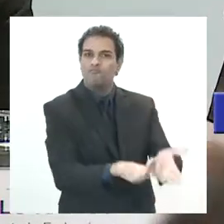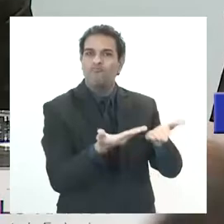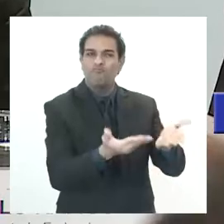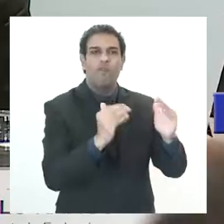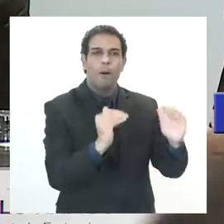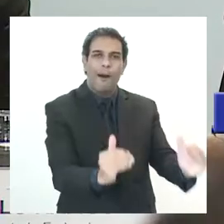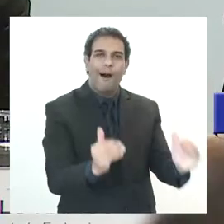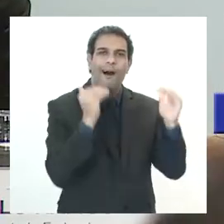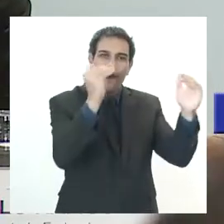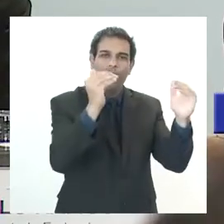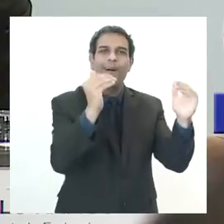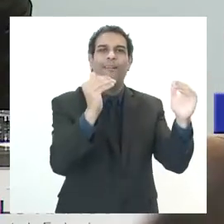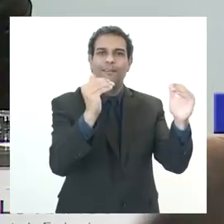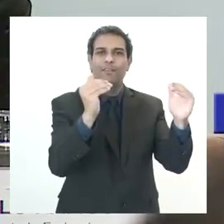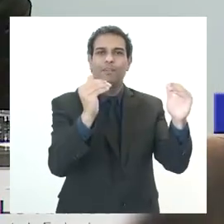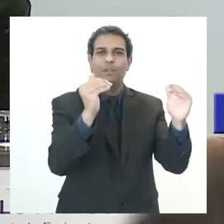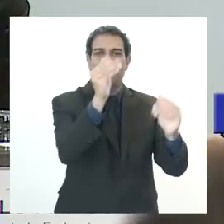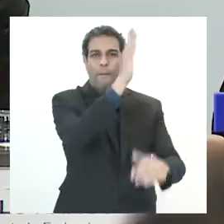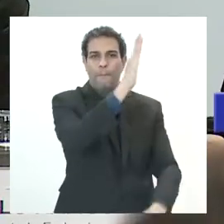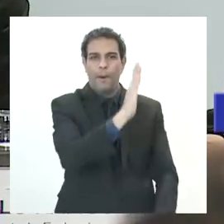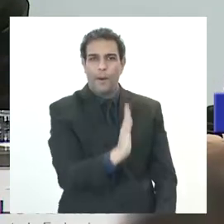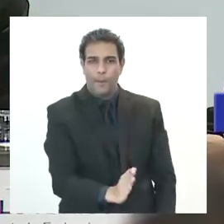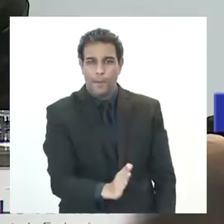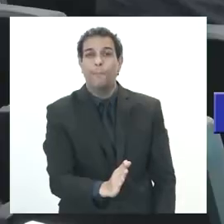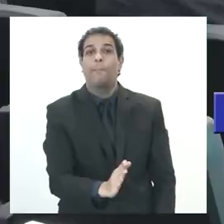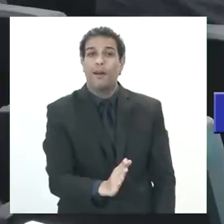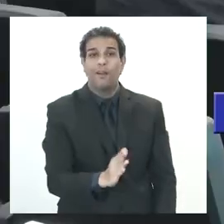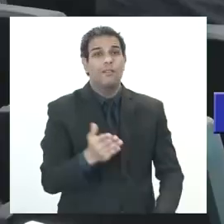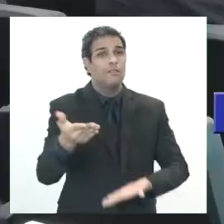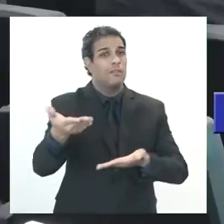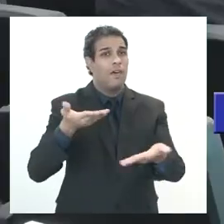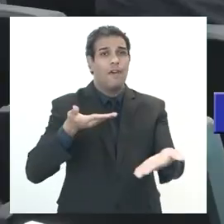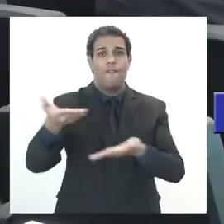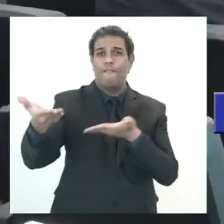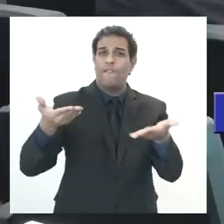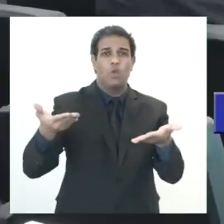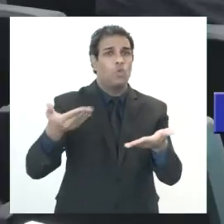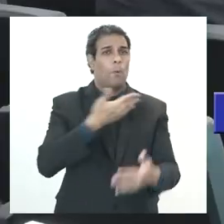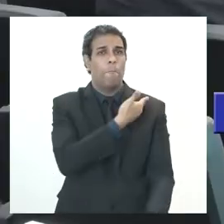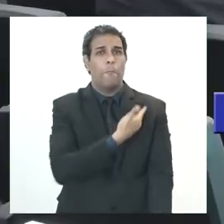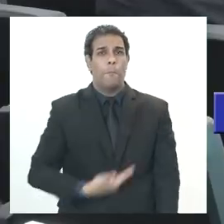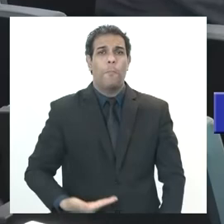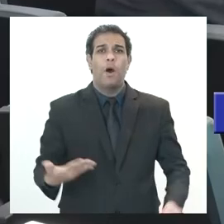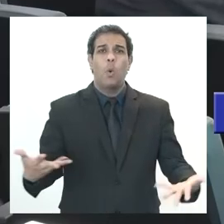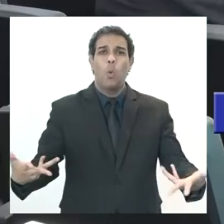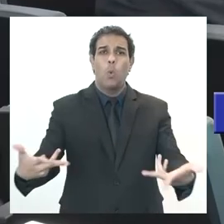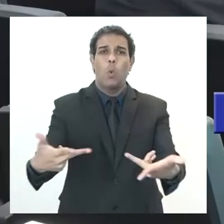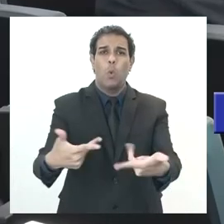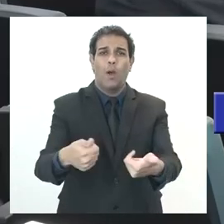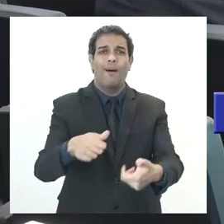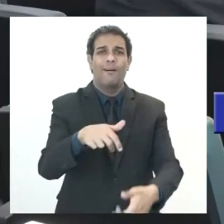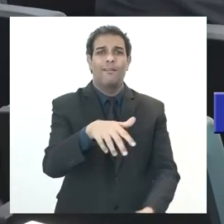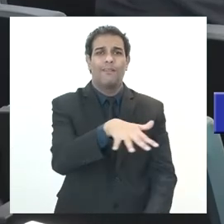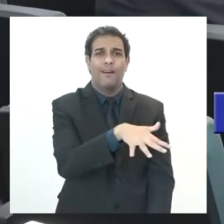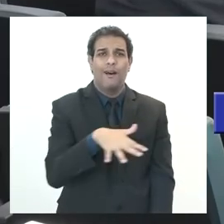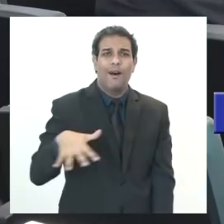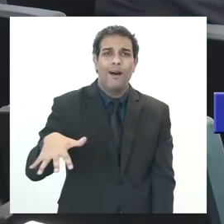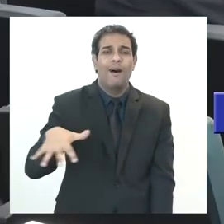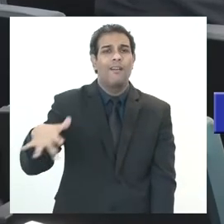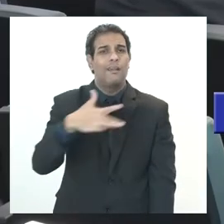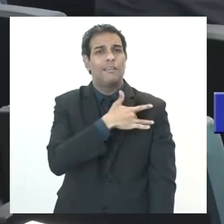maiores no nosso país do serviço público e para área da saúde